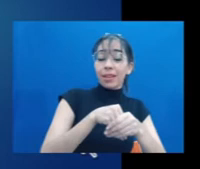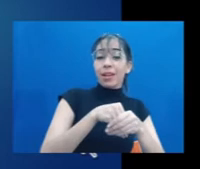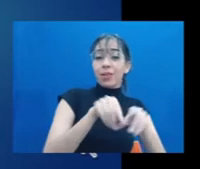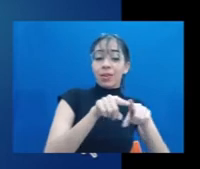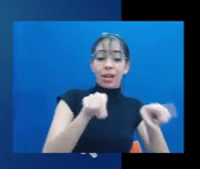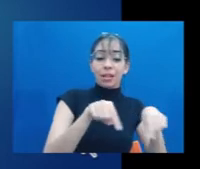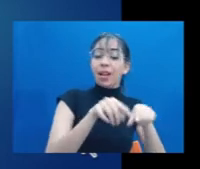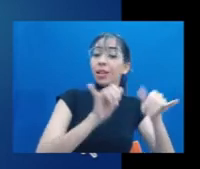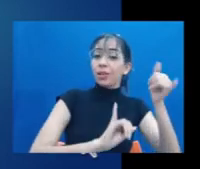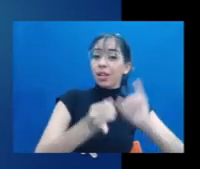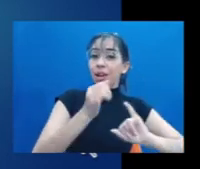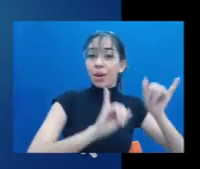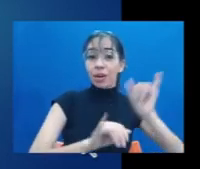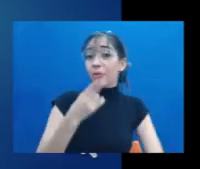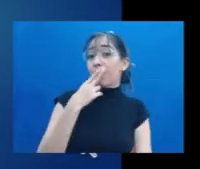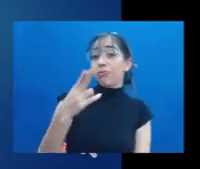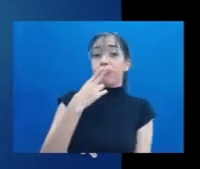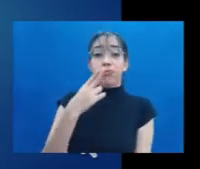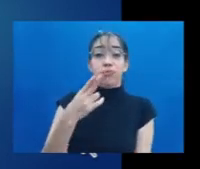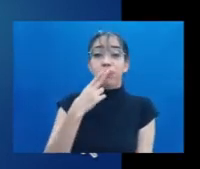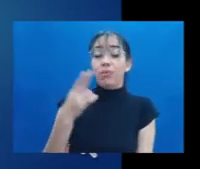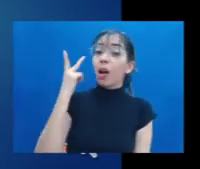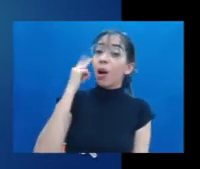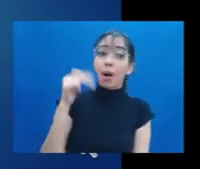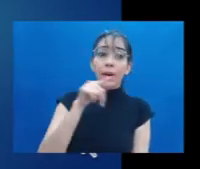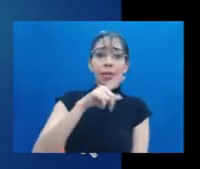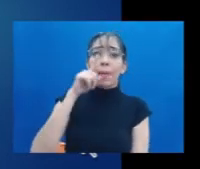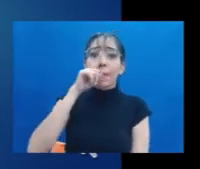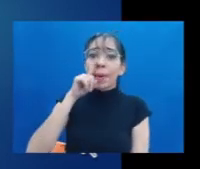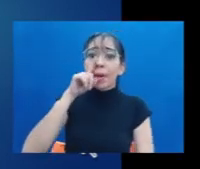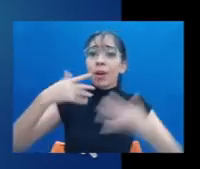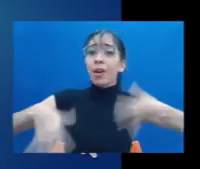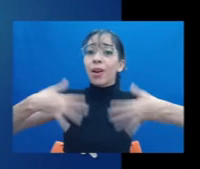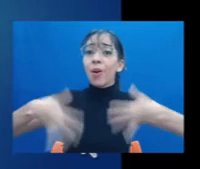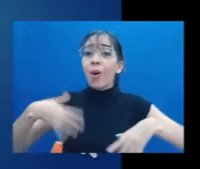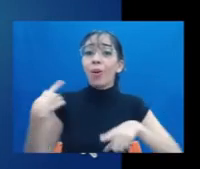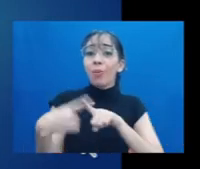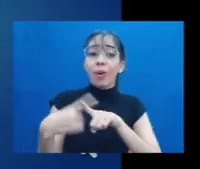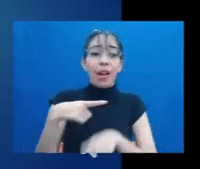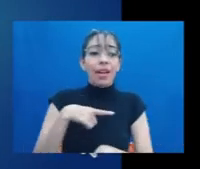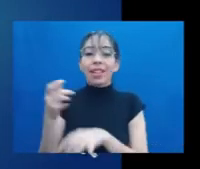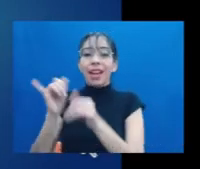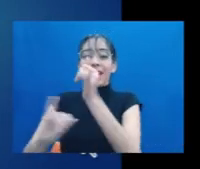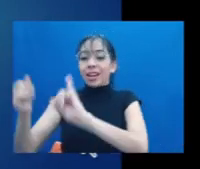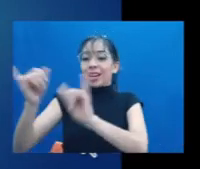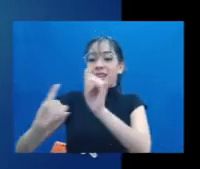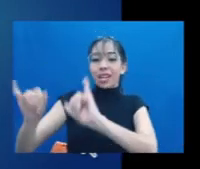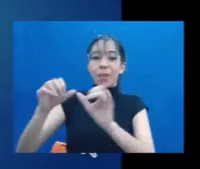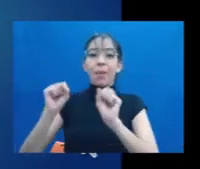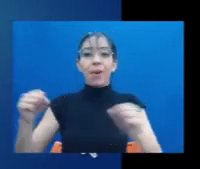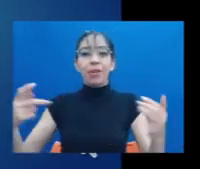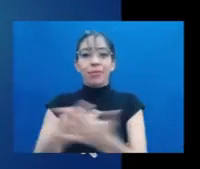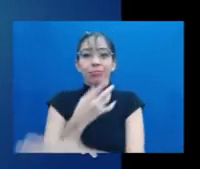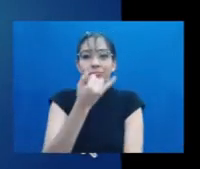ele fumava, ele tinha um cinzeiro dentro do laboratório. Então, não há nada, né, mais temeroso do que uma pessoa fumando dentro de um local onde existem